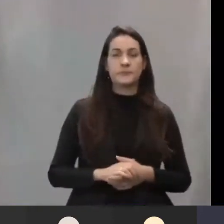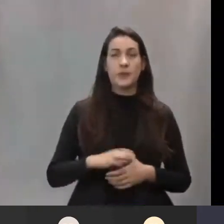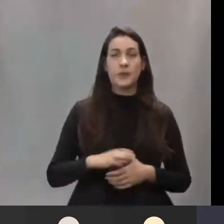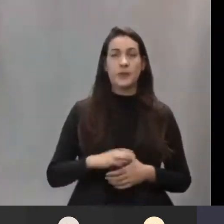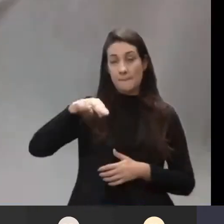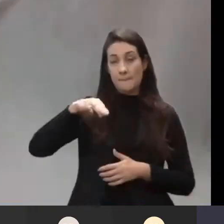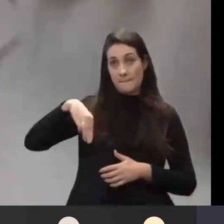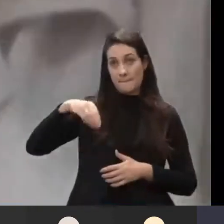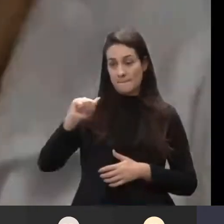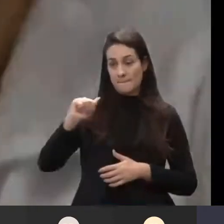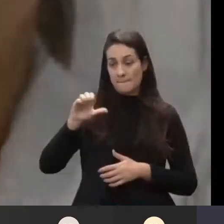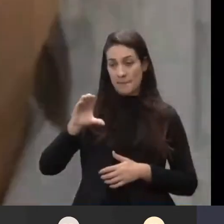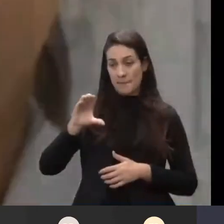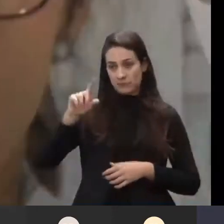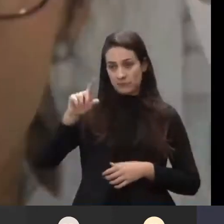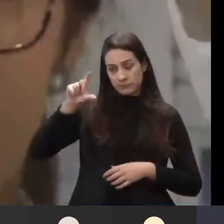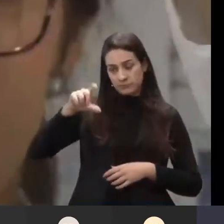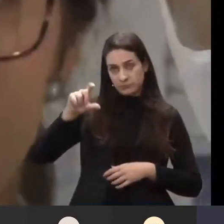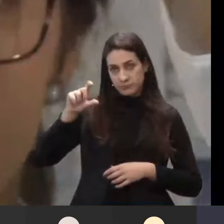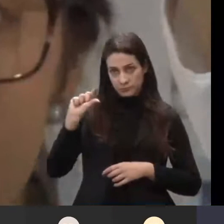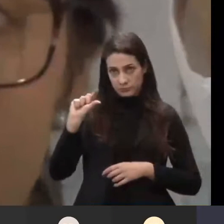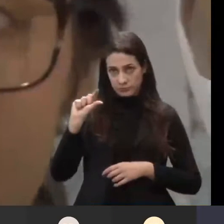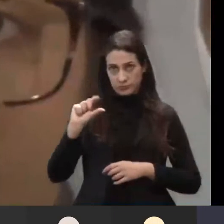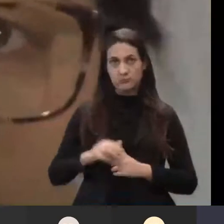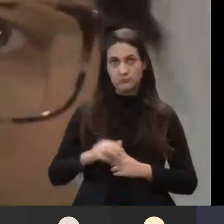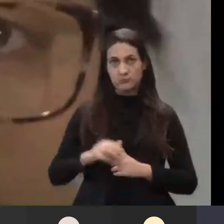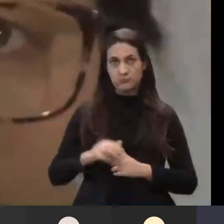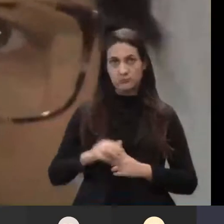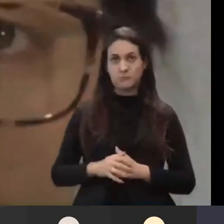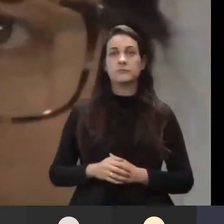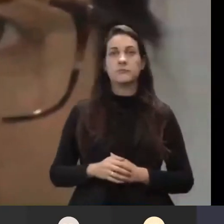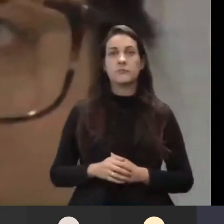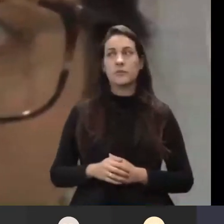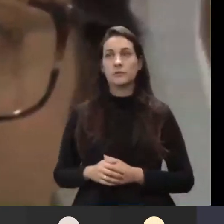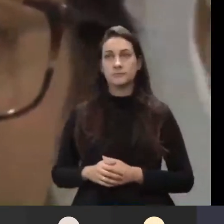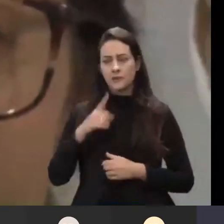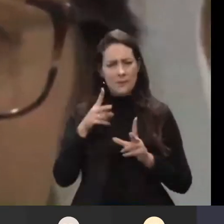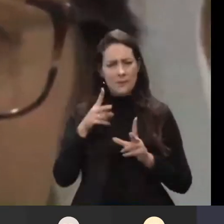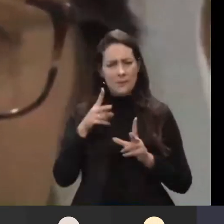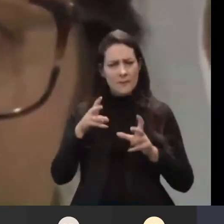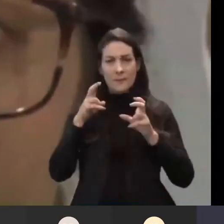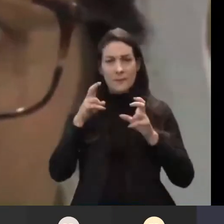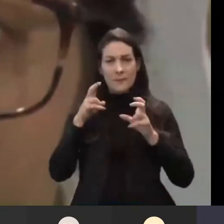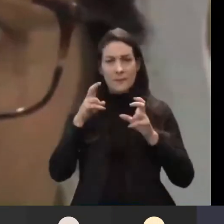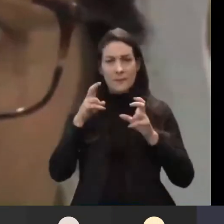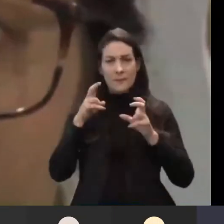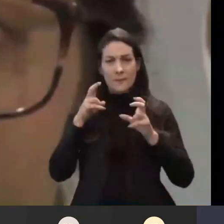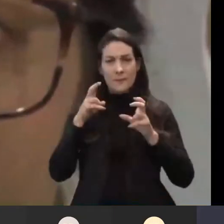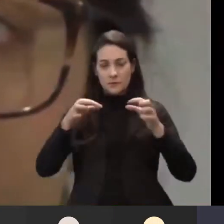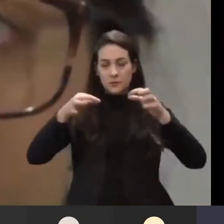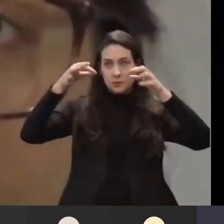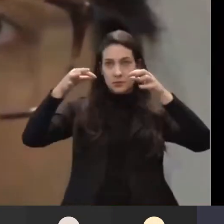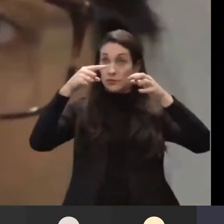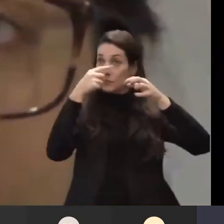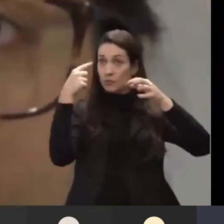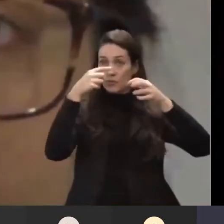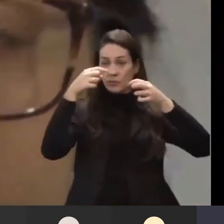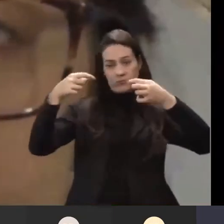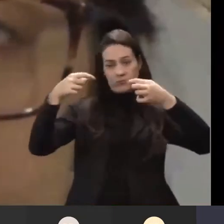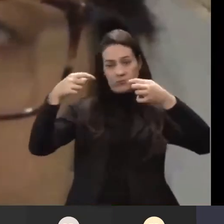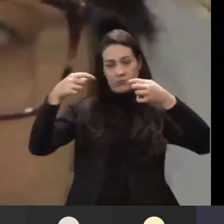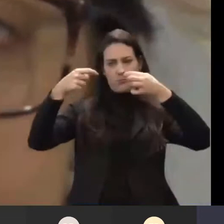é mais turva do que a salina. E para você conseguir observar exatamente, você coloca na altura dos seus